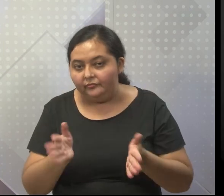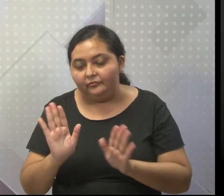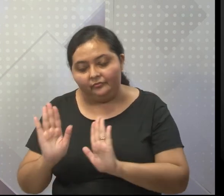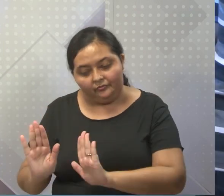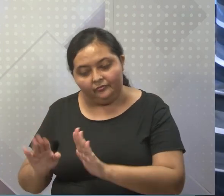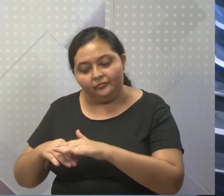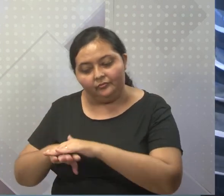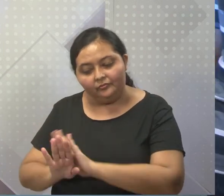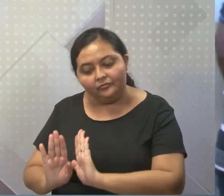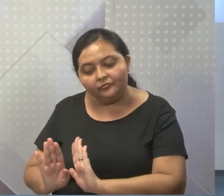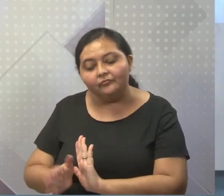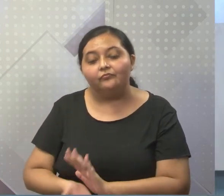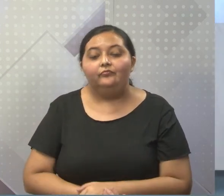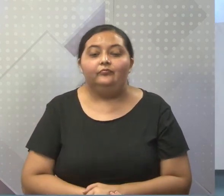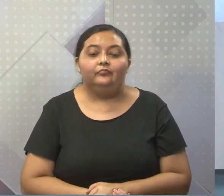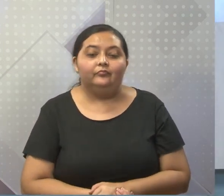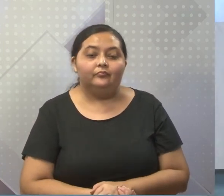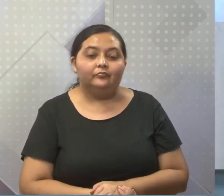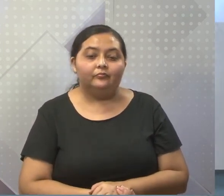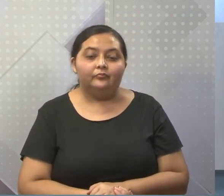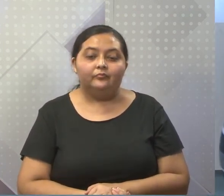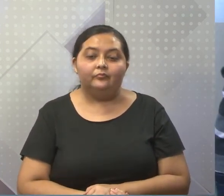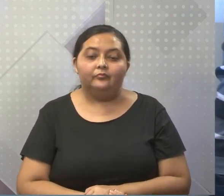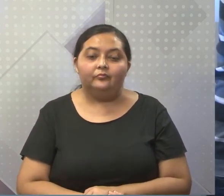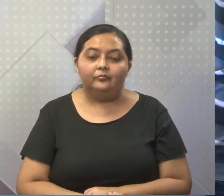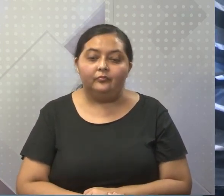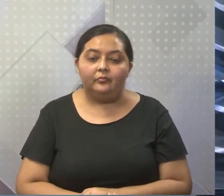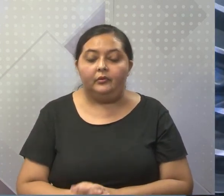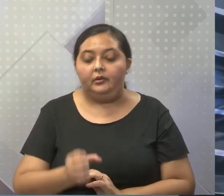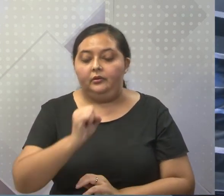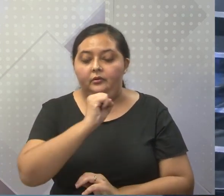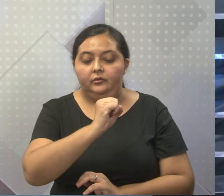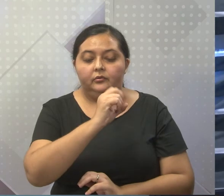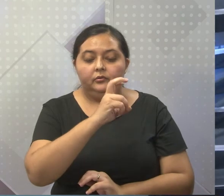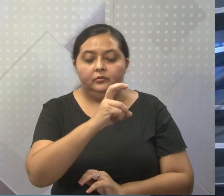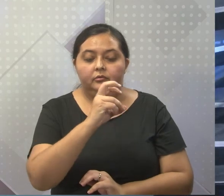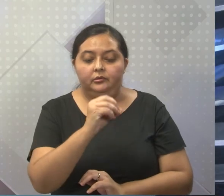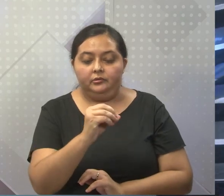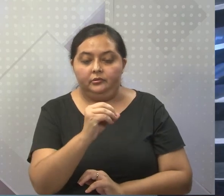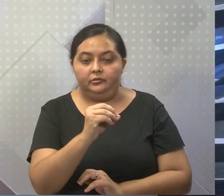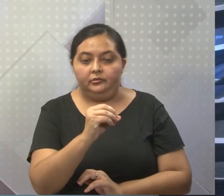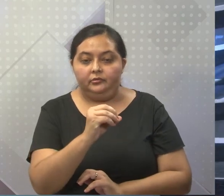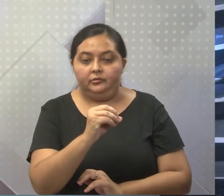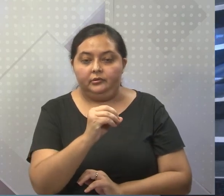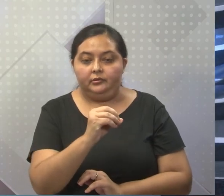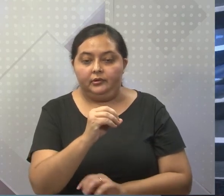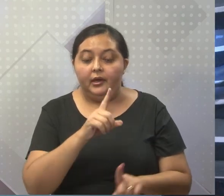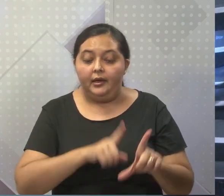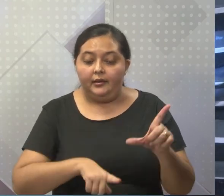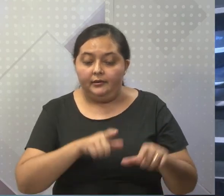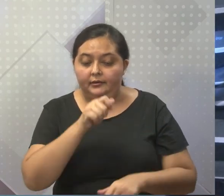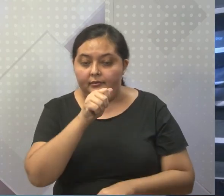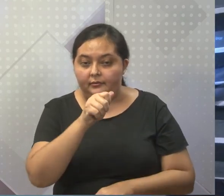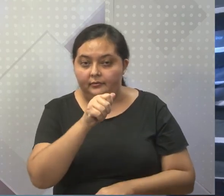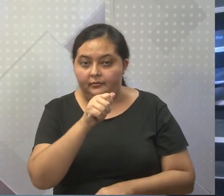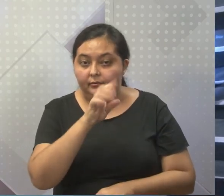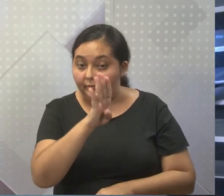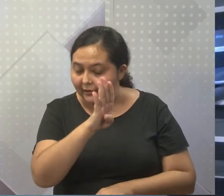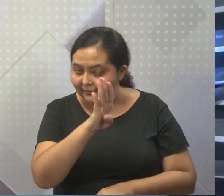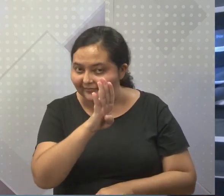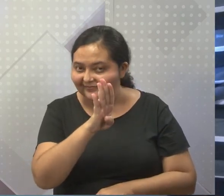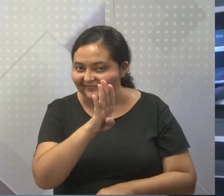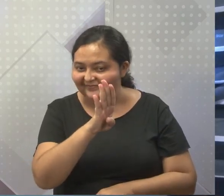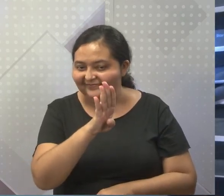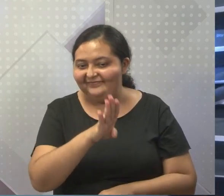E vou fazer o seguinte, ó. 850 No caso, a letra B, qual o valor, né? Aí